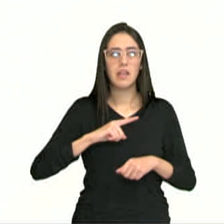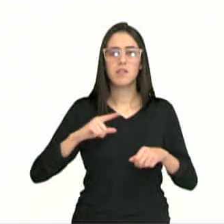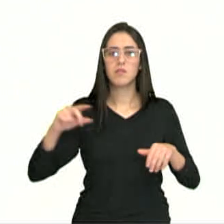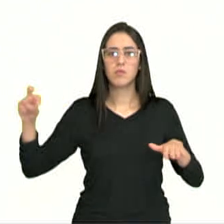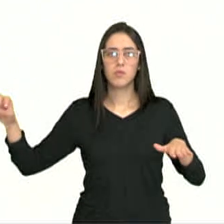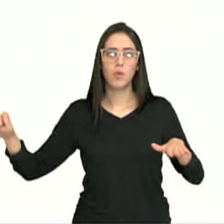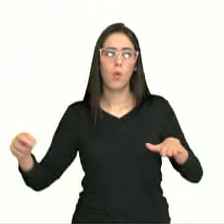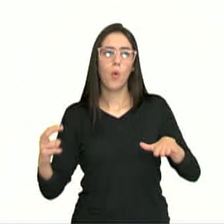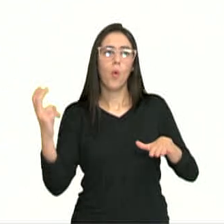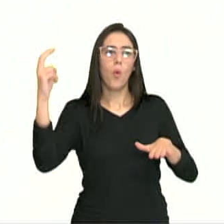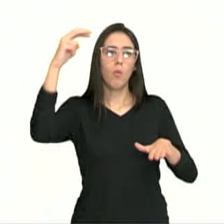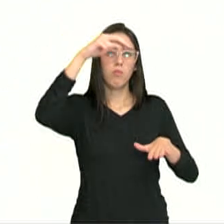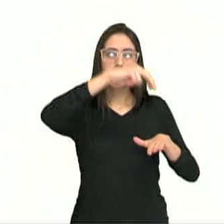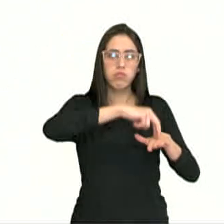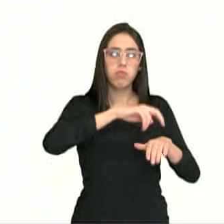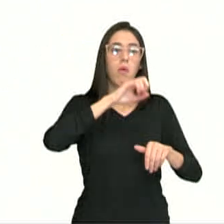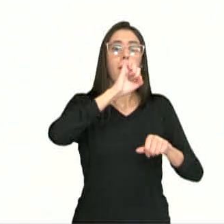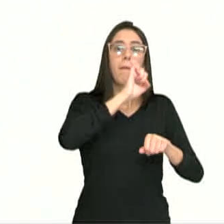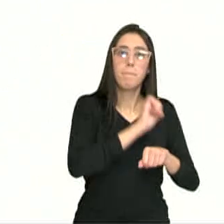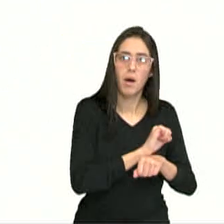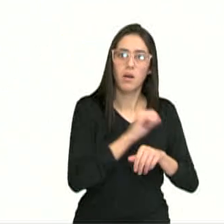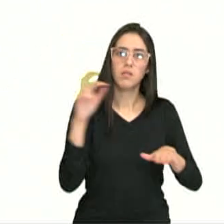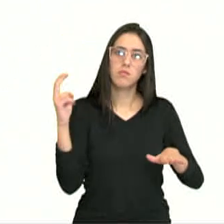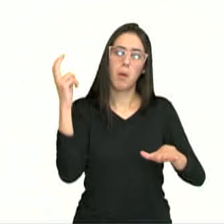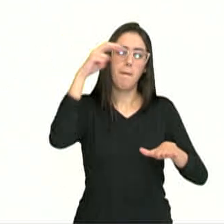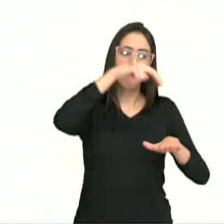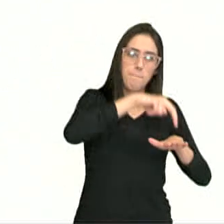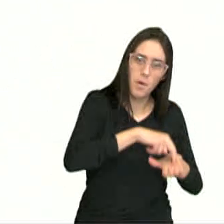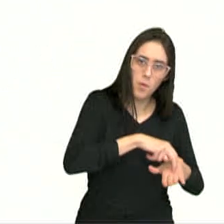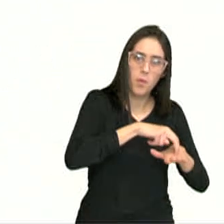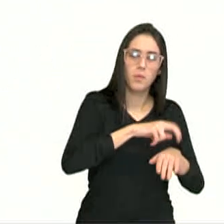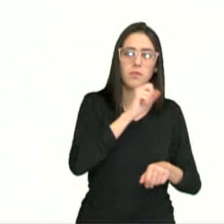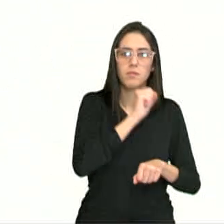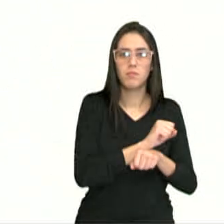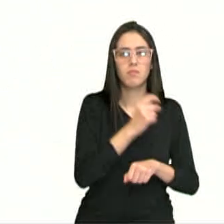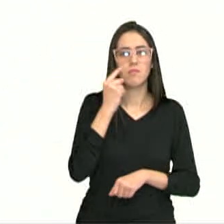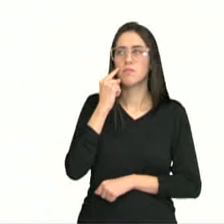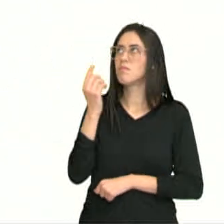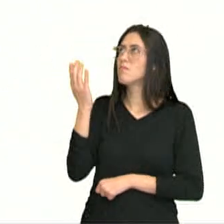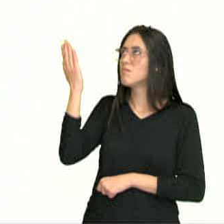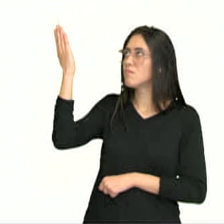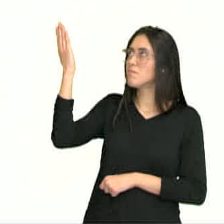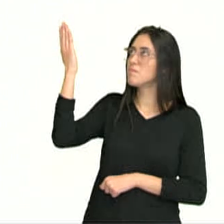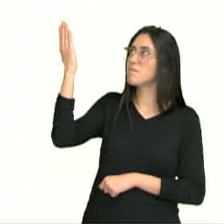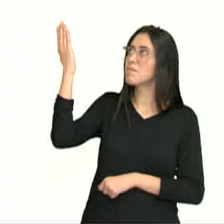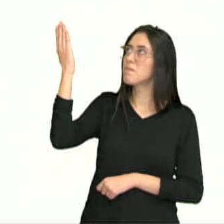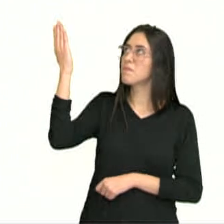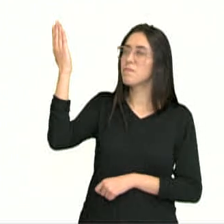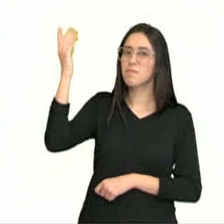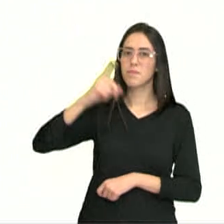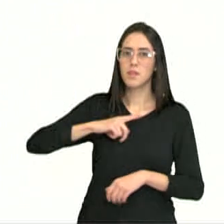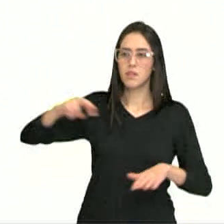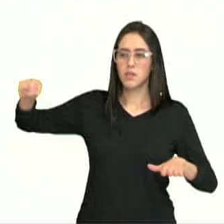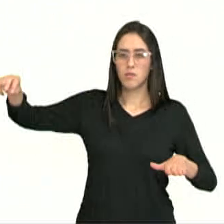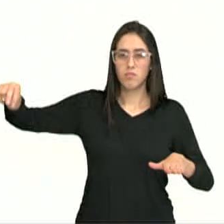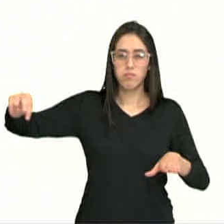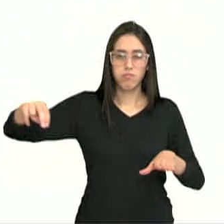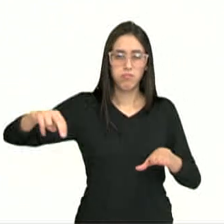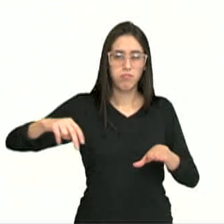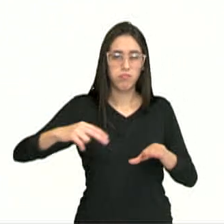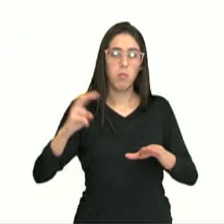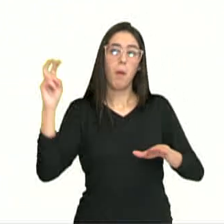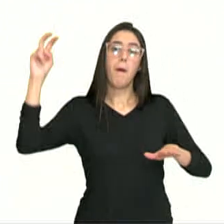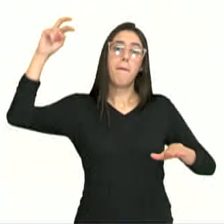e ficar estático na aterrissagem. Então, observem a precisão. O praticante ele vai vir saltar de um ponto